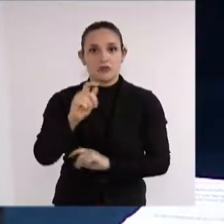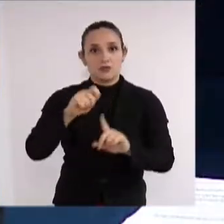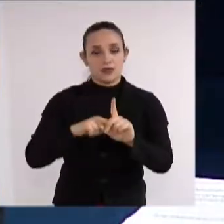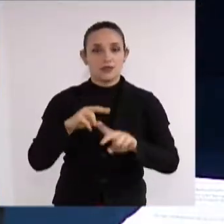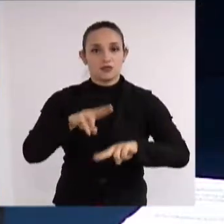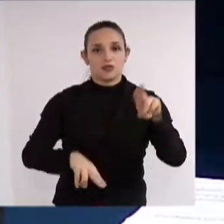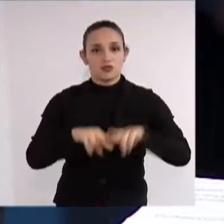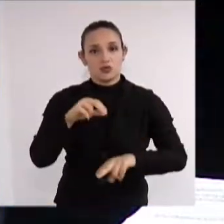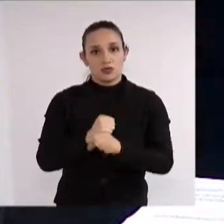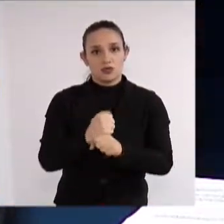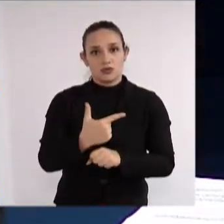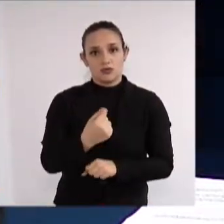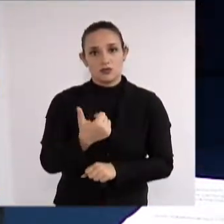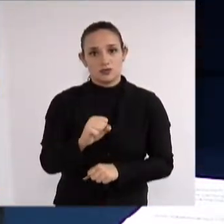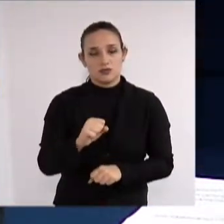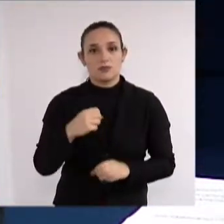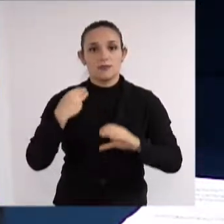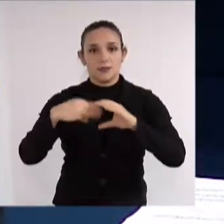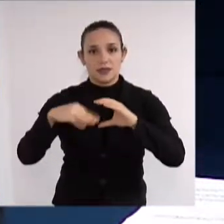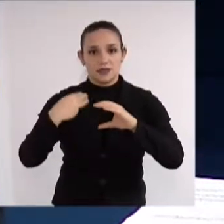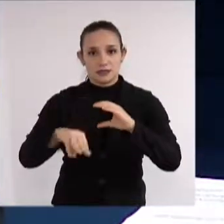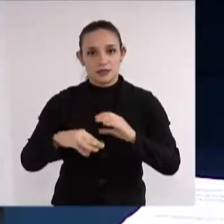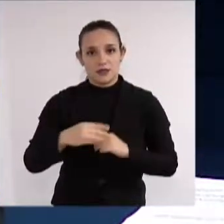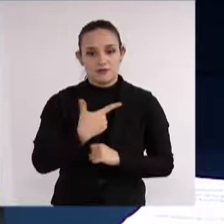5/6/2018. Mensagem número